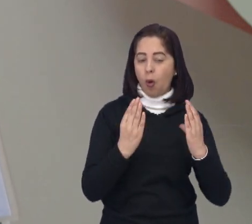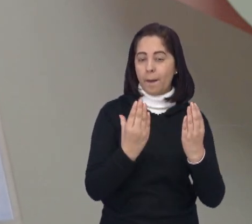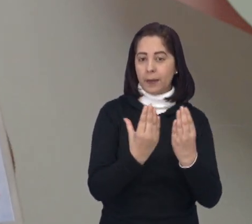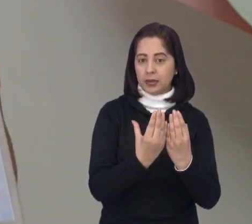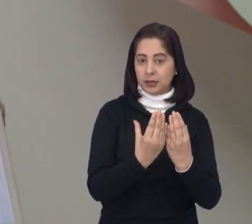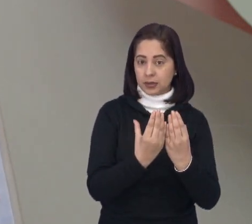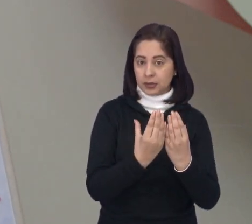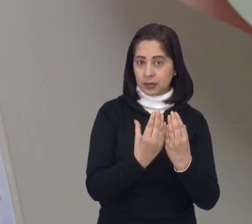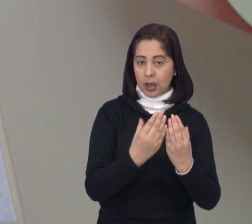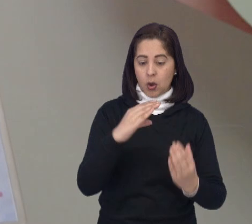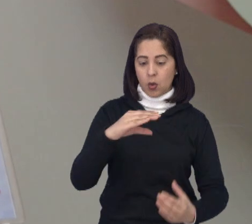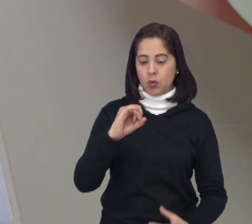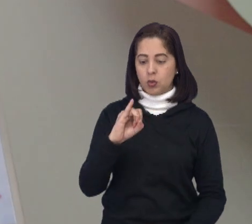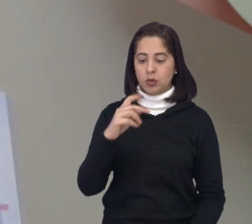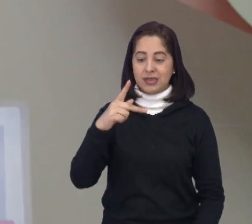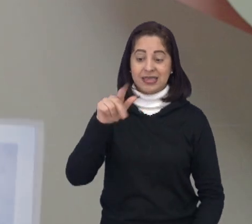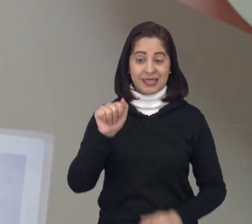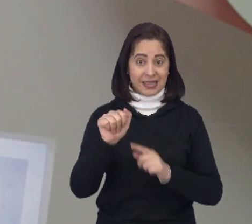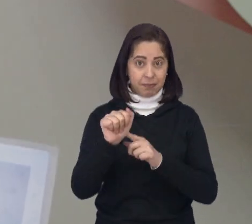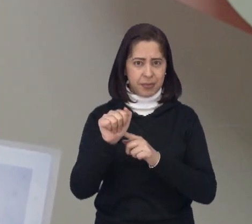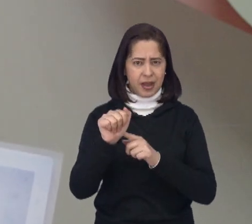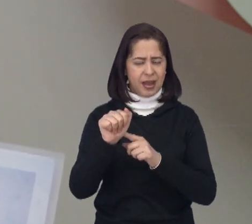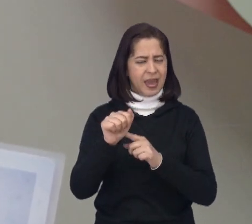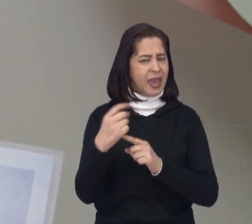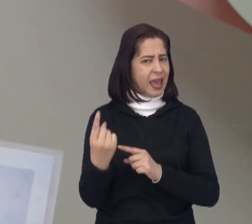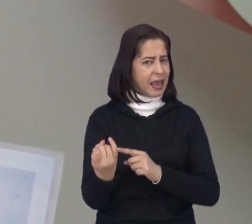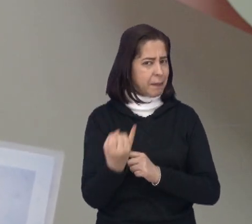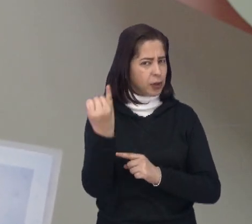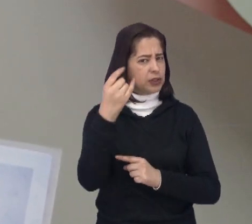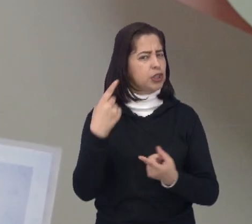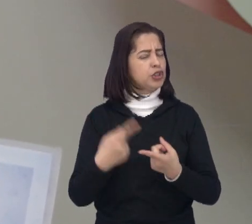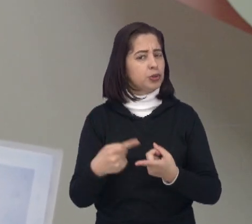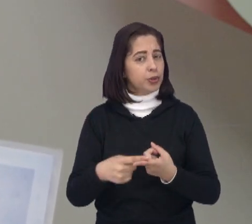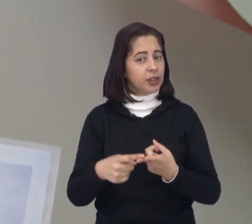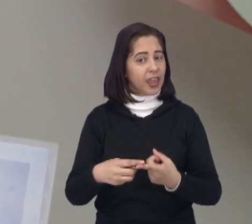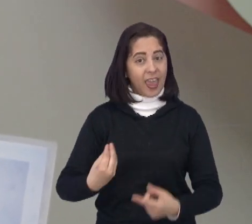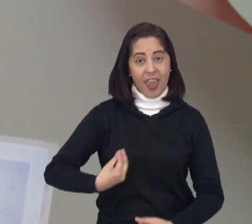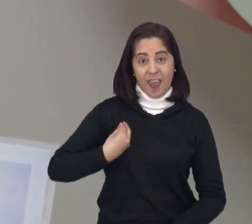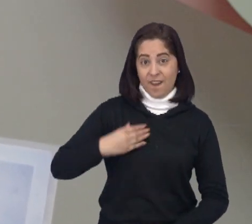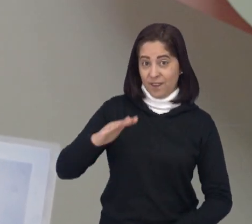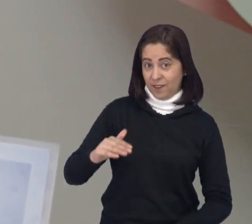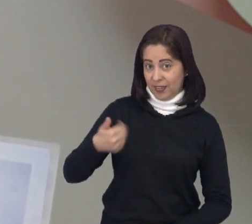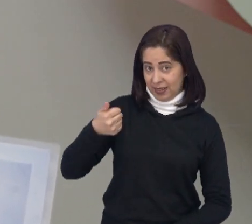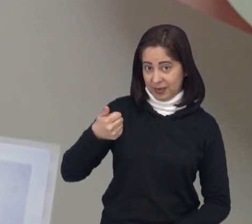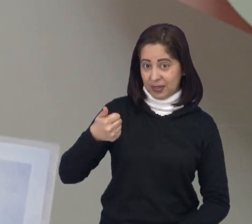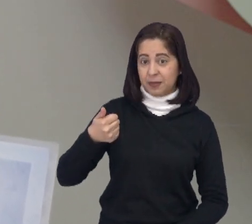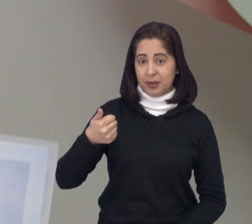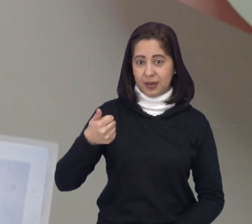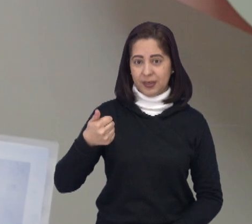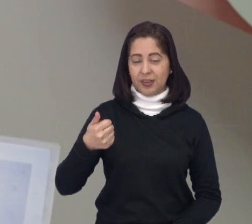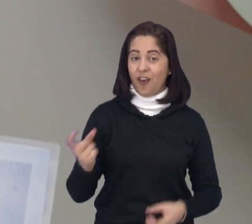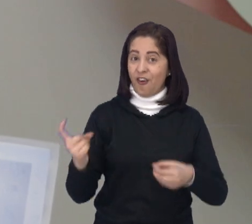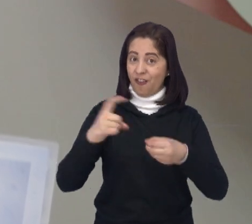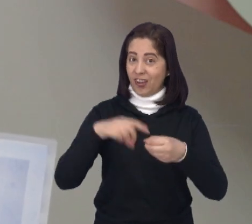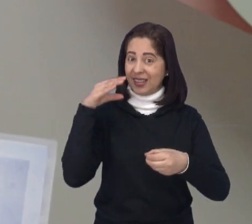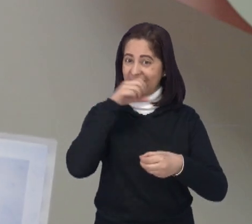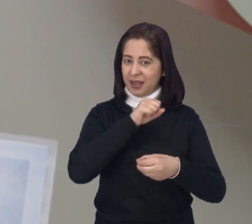Acidentes, a CIPA, quando o assunto é qualidade de vida e segurança no ambiente profissional. Nós já